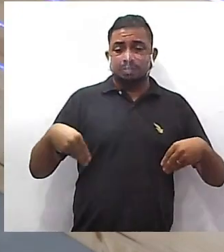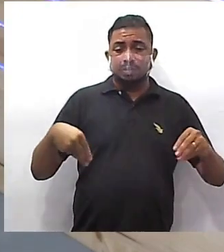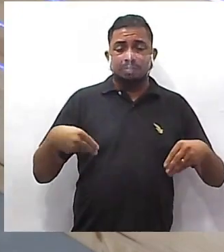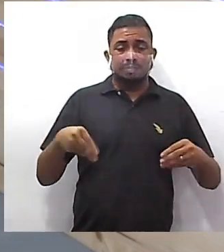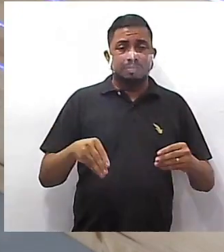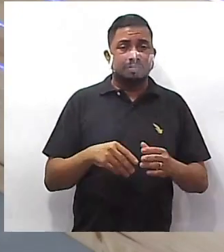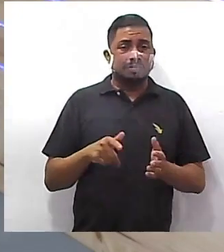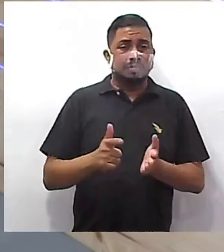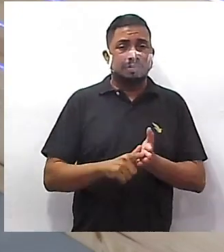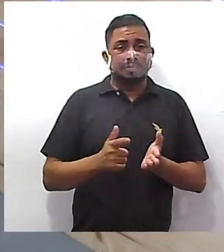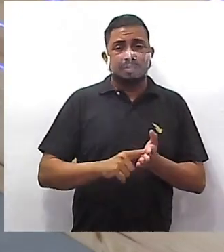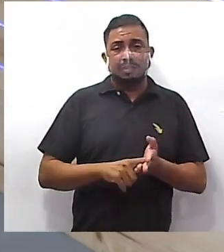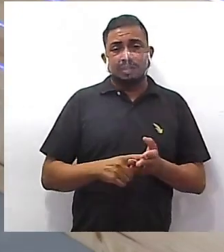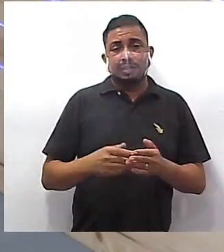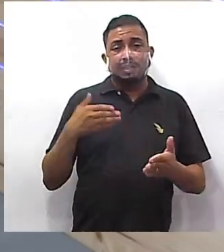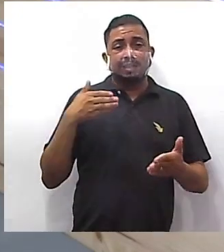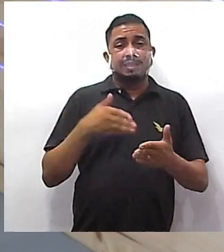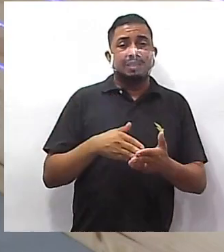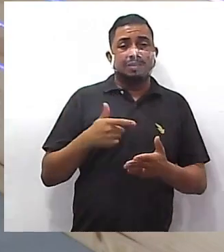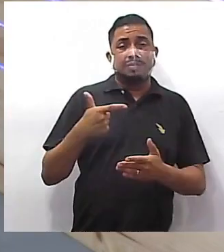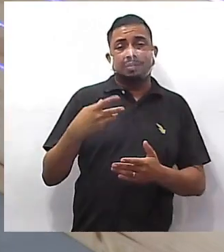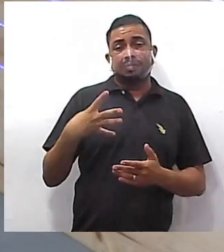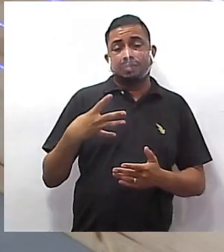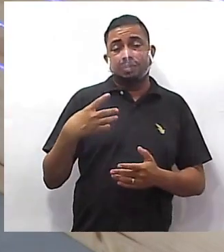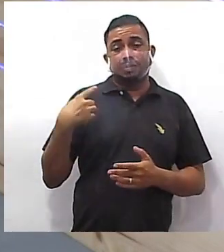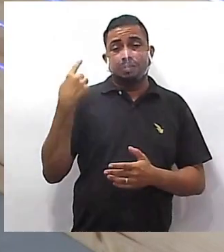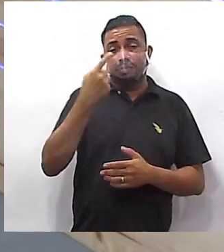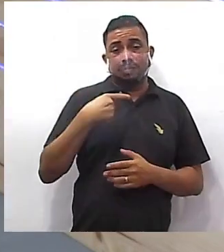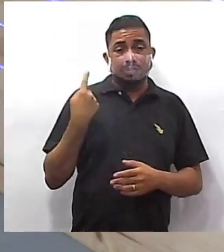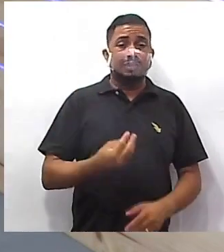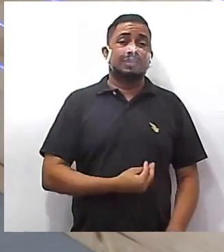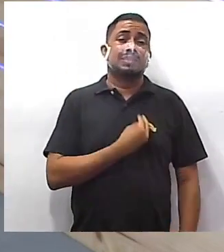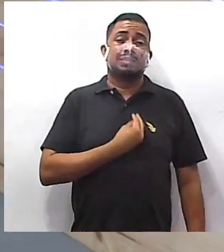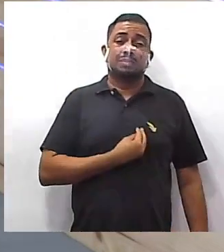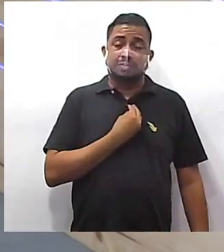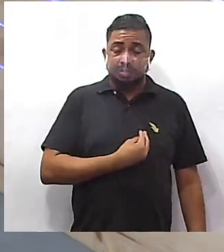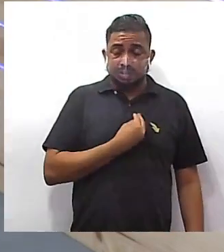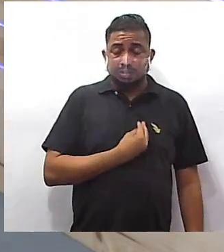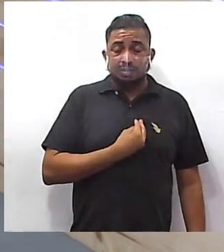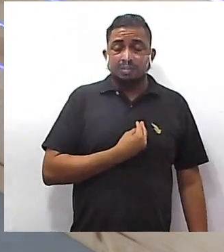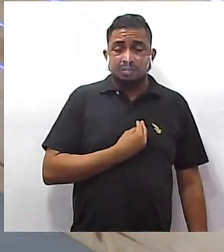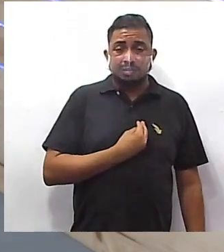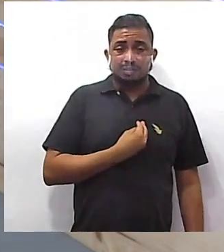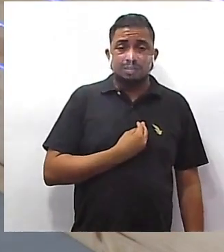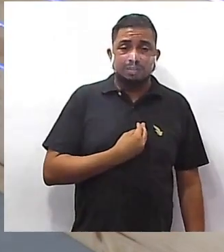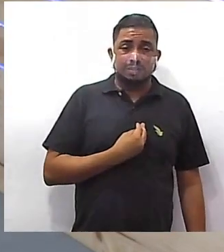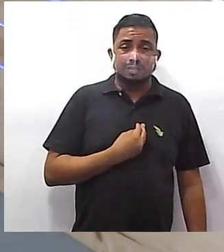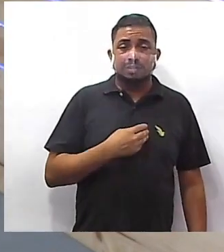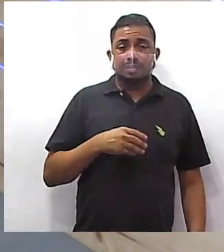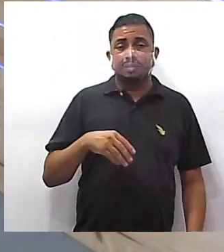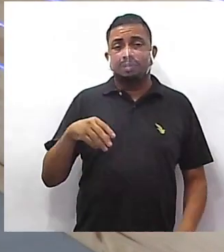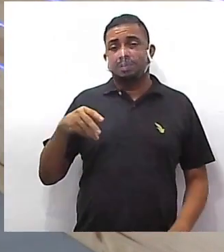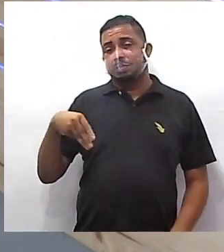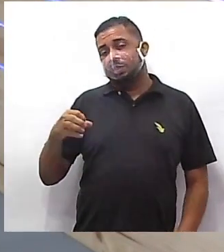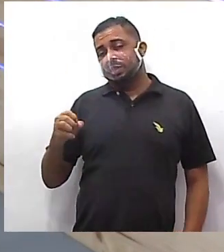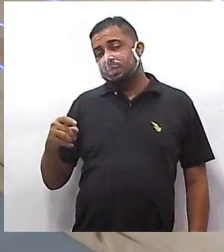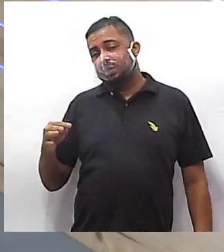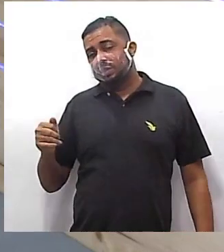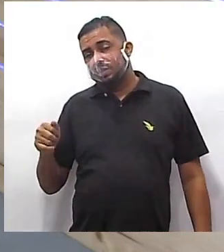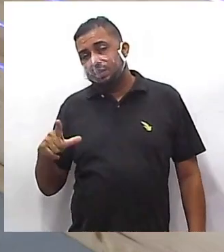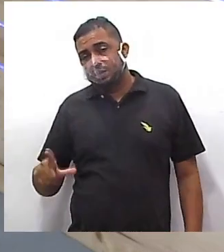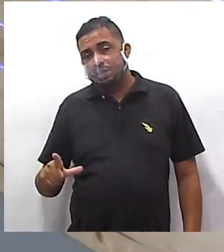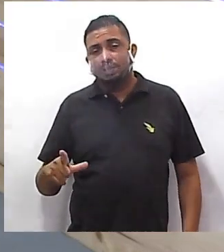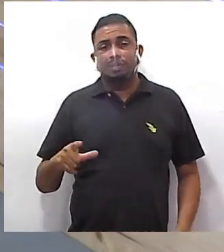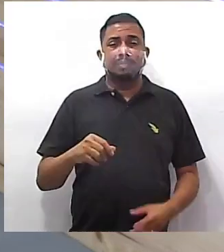até 24 horas. Isso. Ele sobrevive. E em metais e plástico, ele fica até